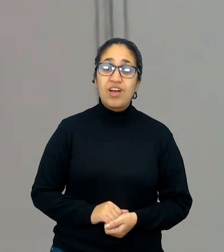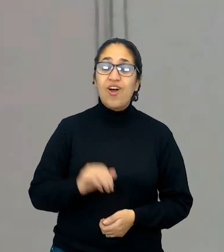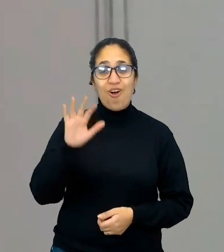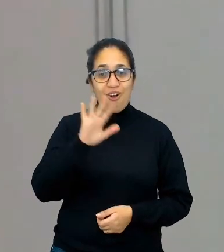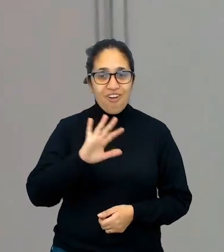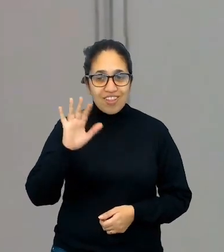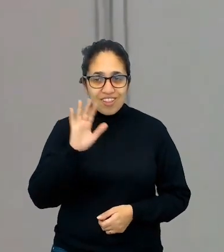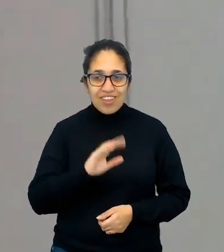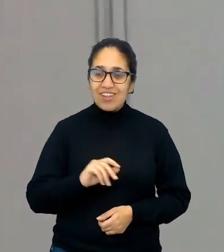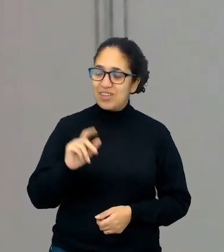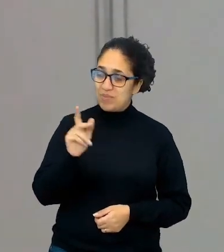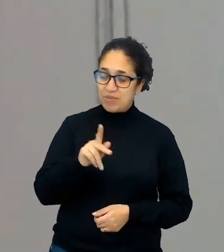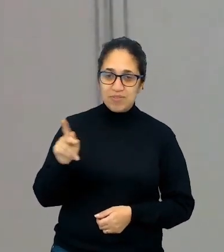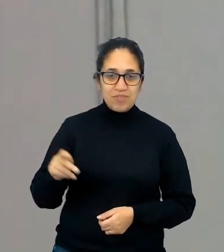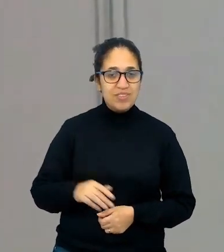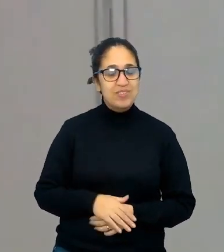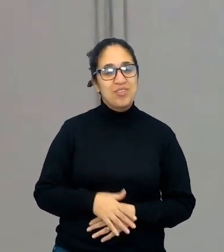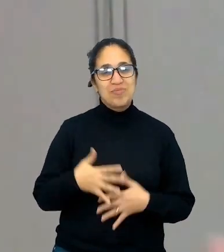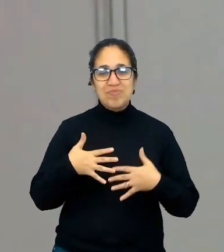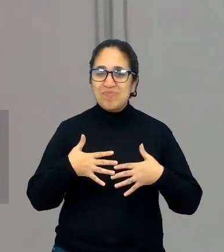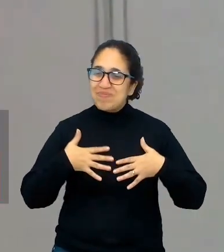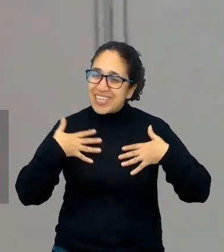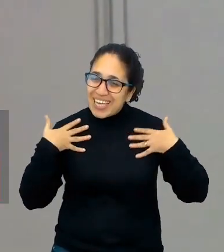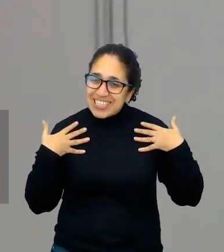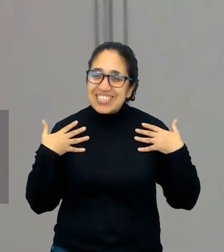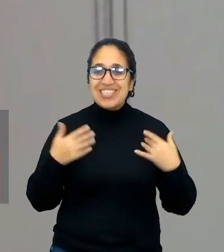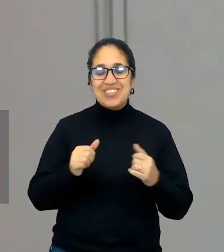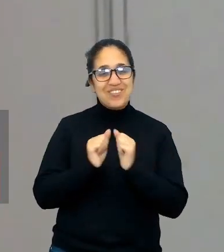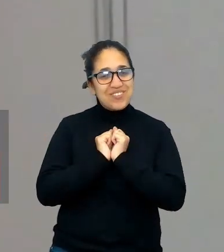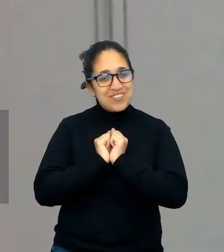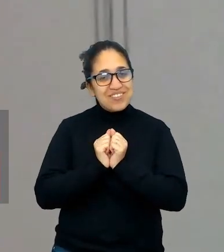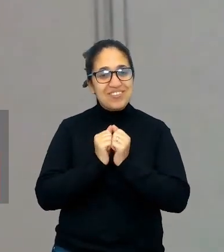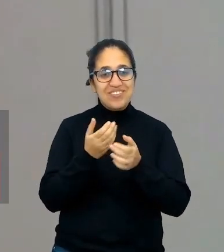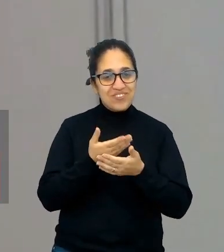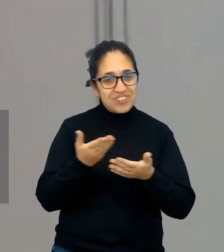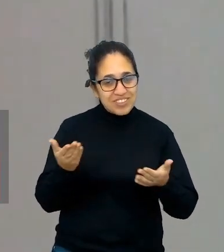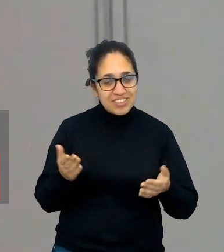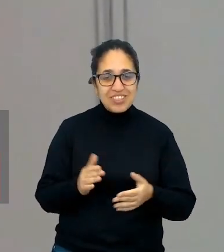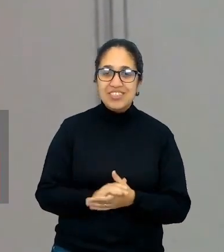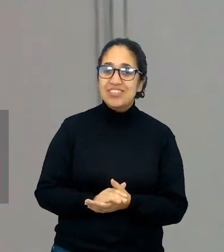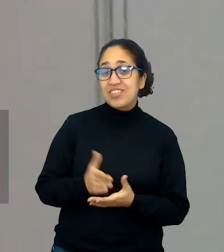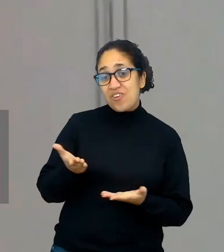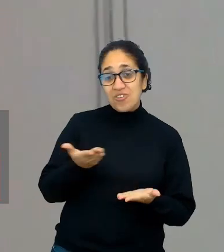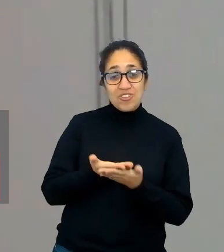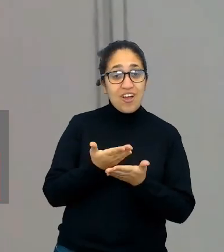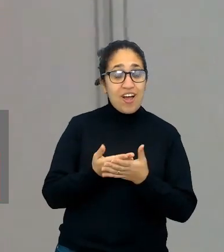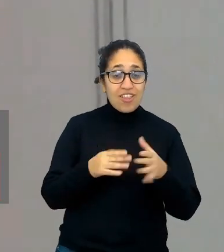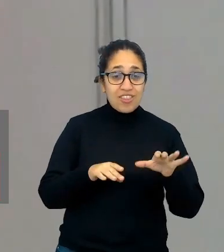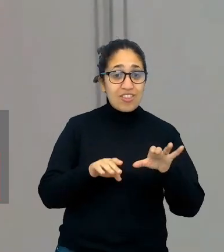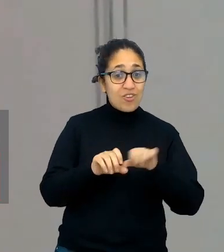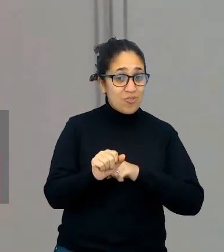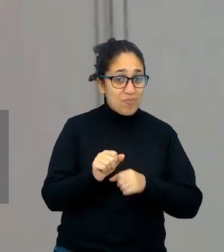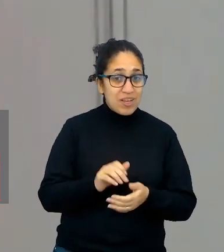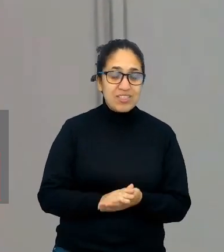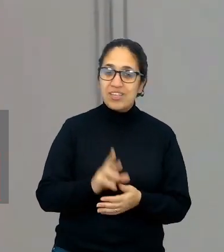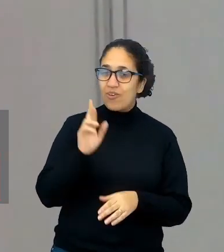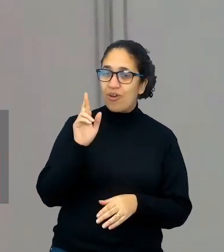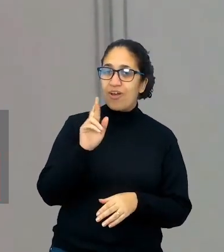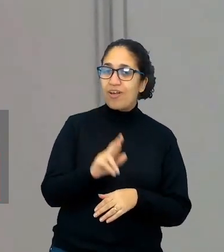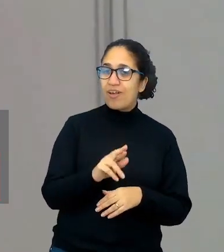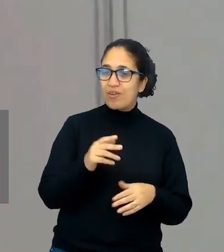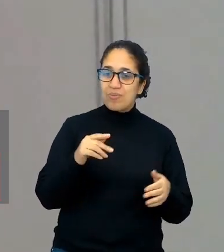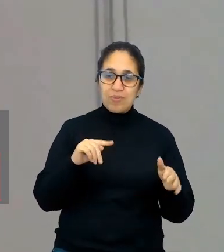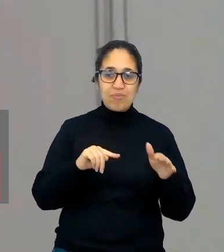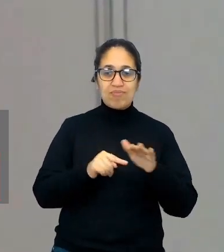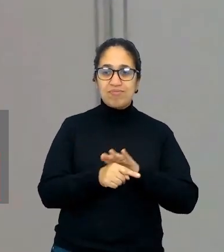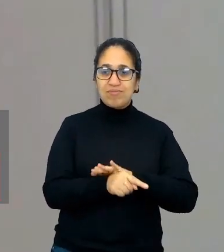Olá, professores. É um prazer estar novamente aqui com vocês nessa formação do Programa de Recuperação